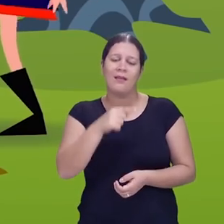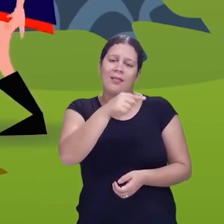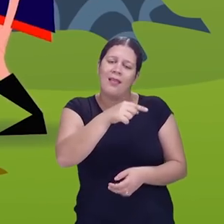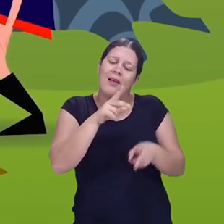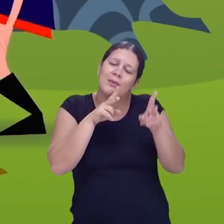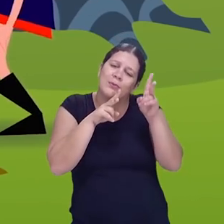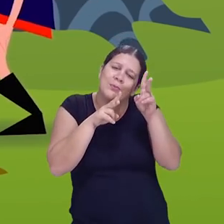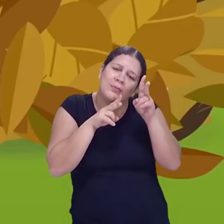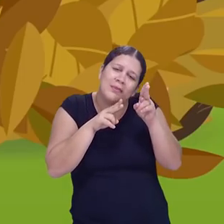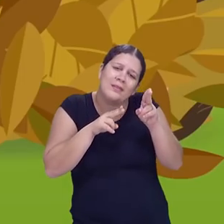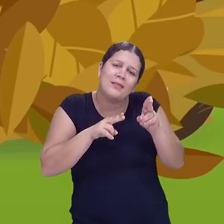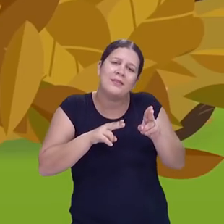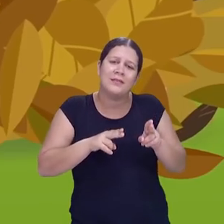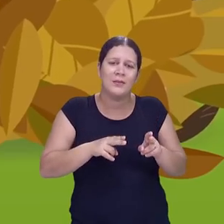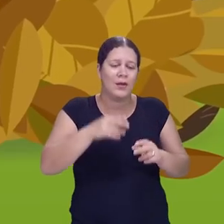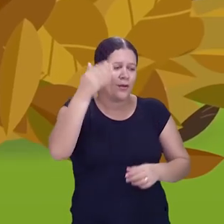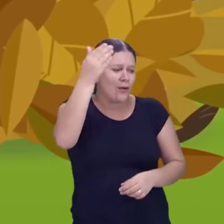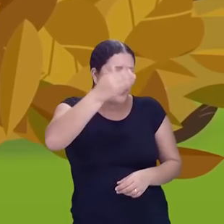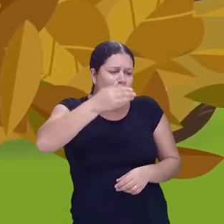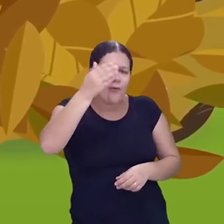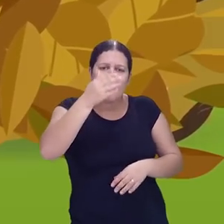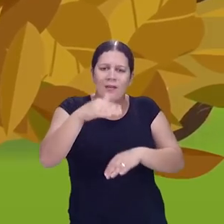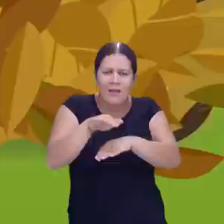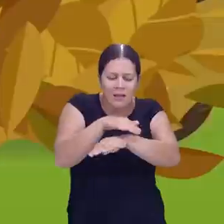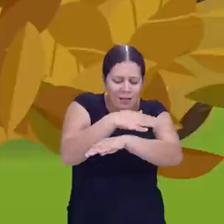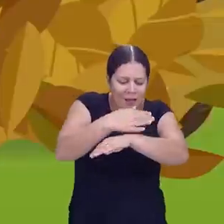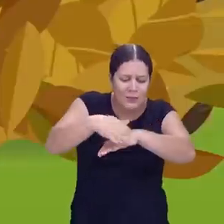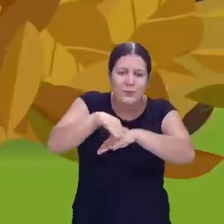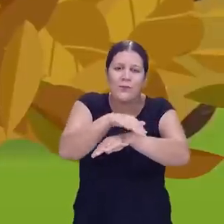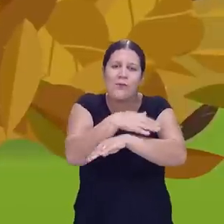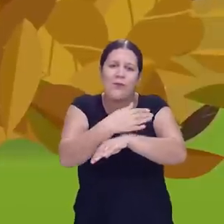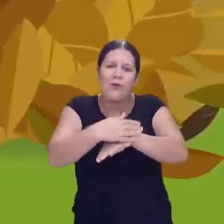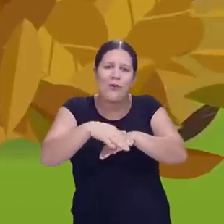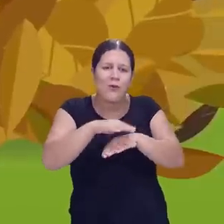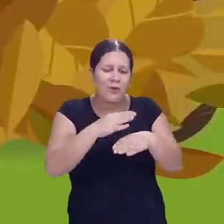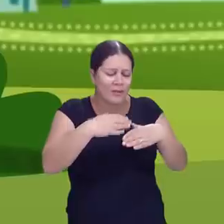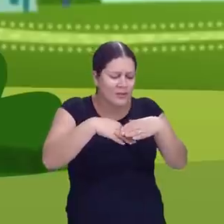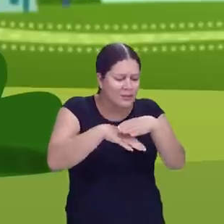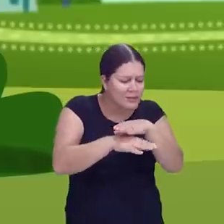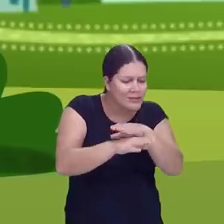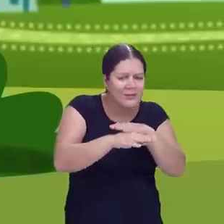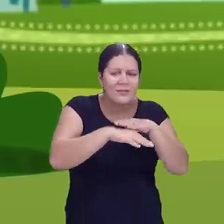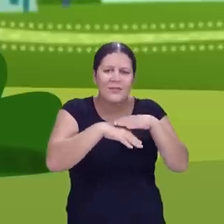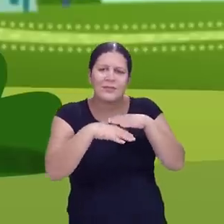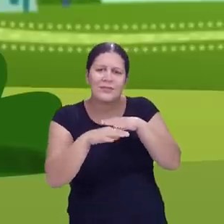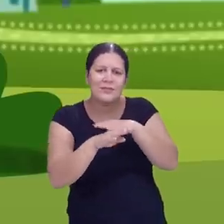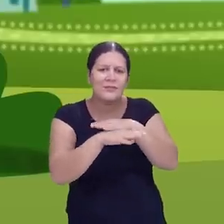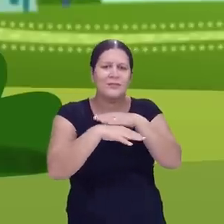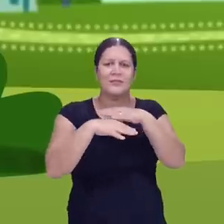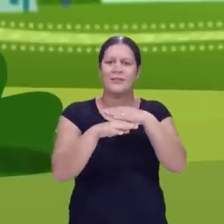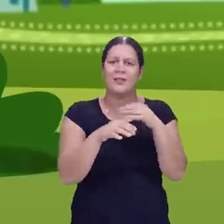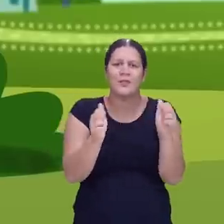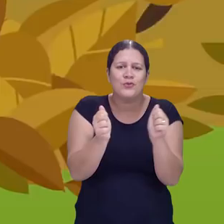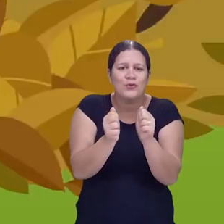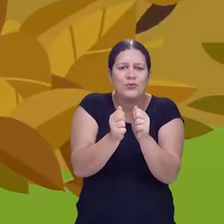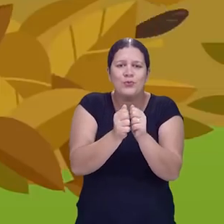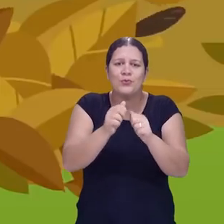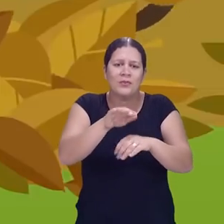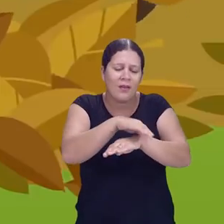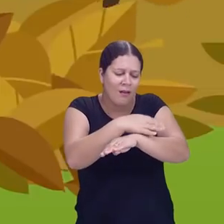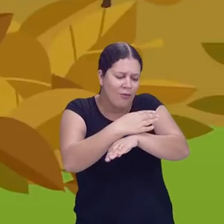Ah, ele tá dormindo. Eu nem vi ele no meio desse monte de folha. É que o Cláudio tá camuflado,